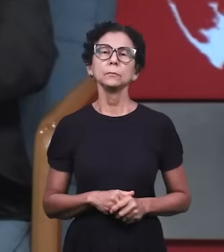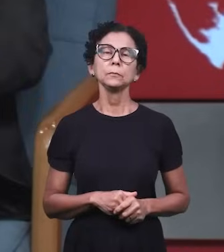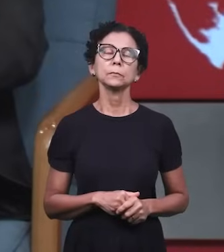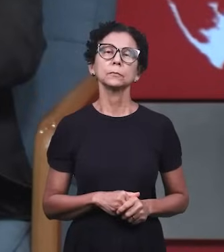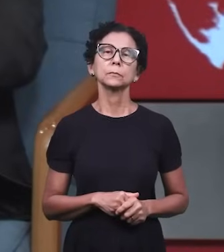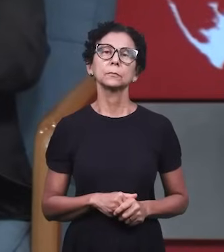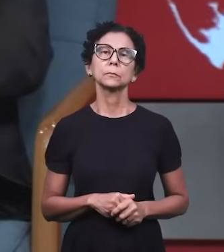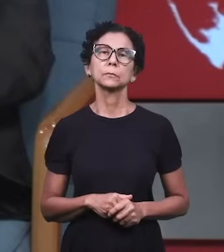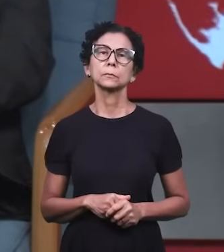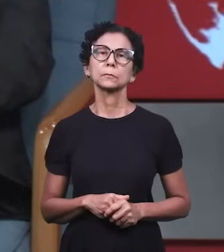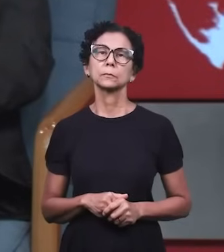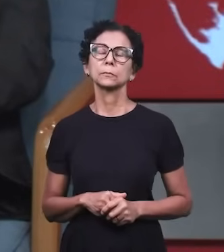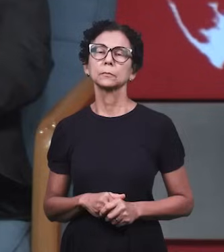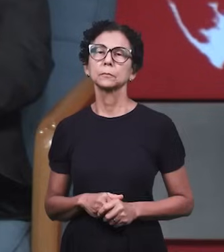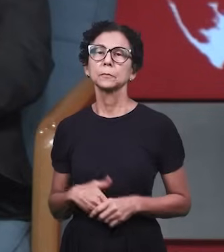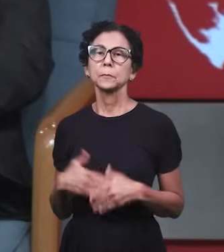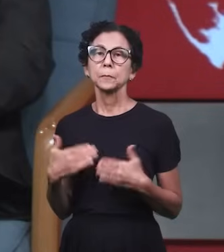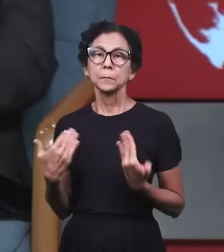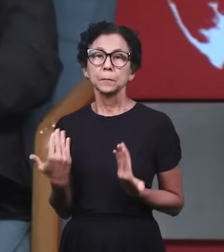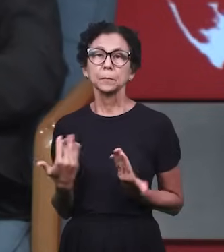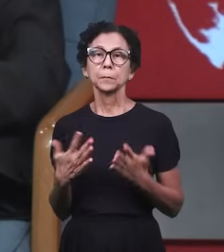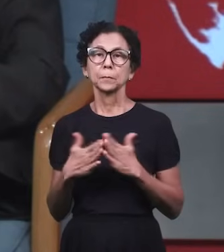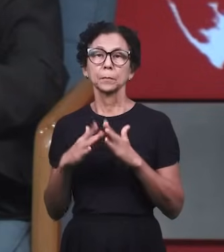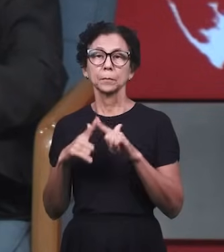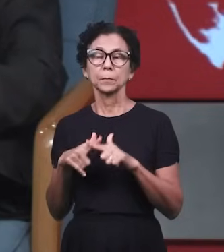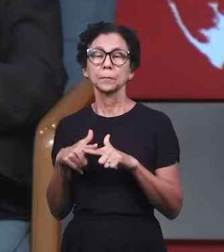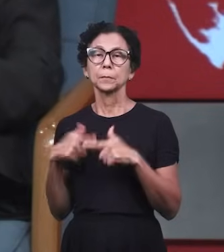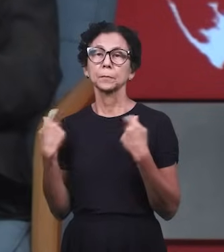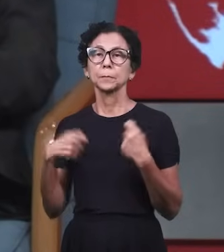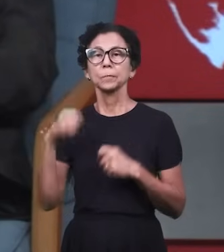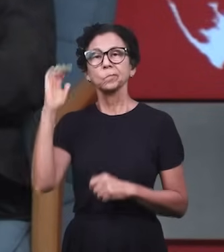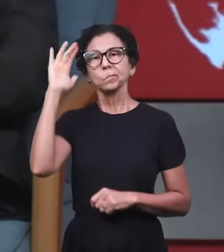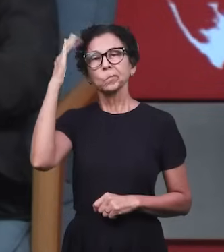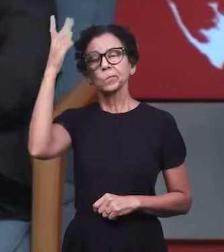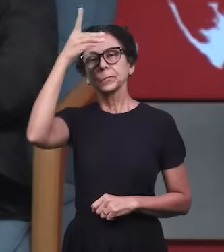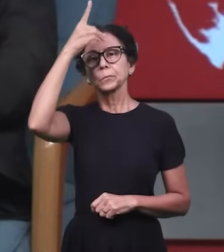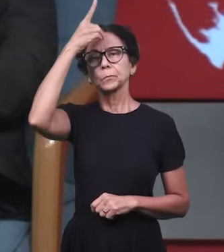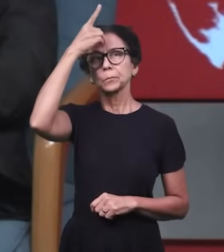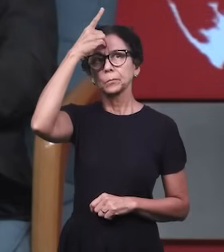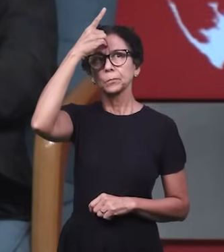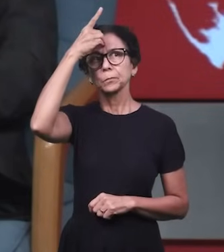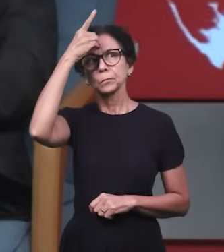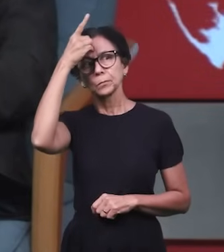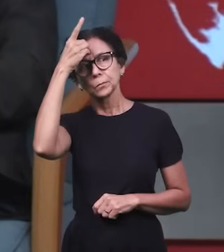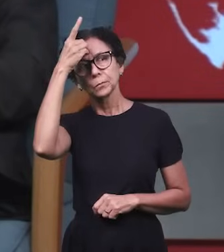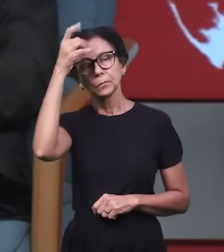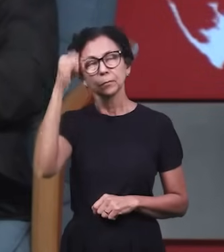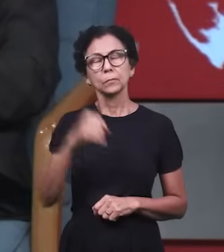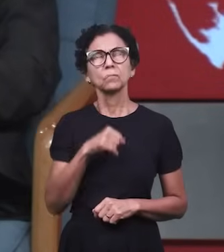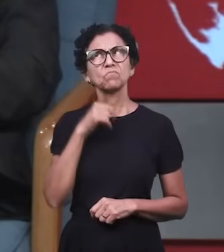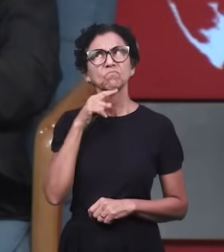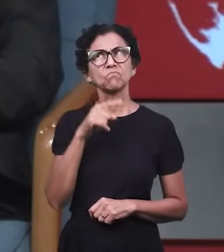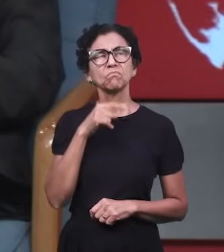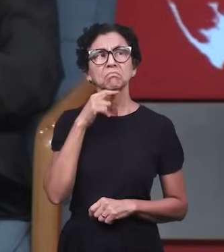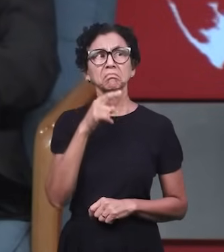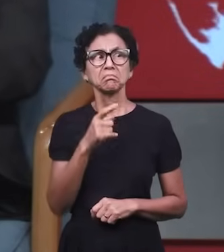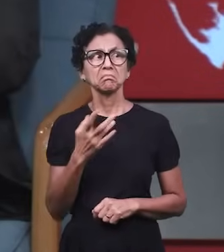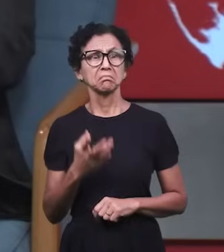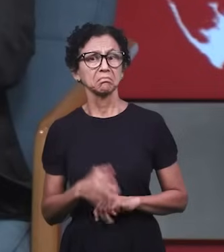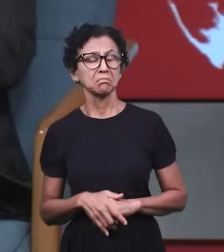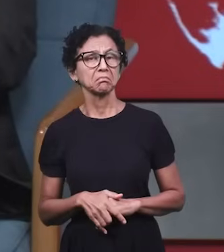ser entendidos dessa forma. Por quê? Porque se nós não entendermos assim,